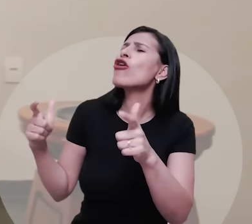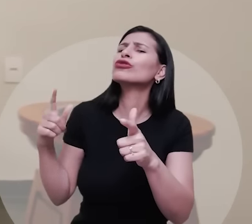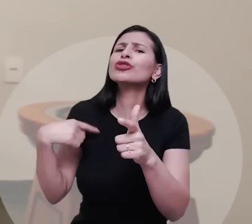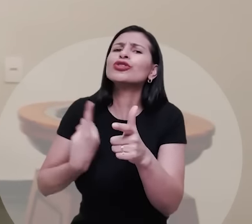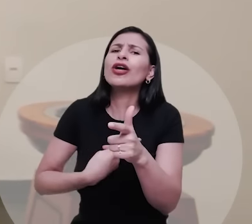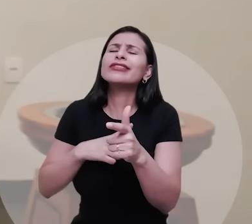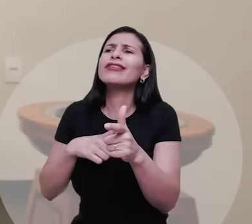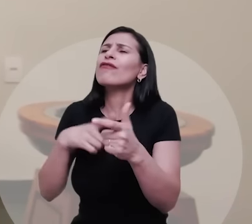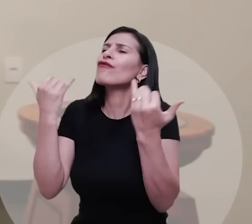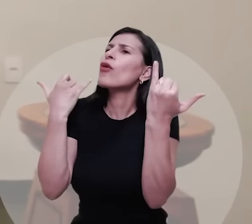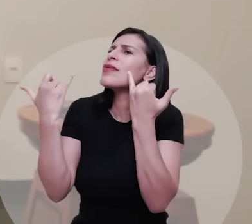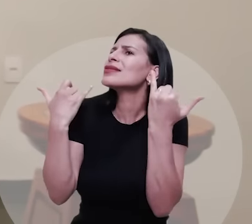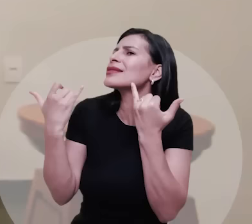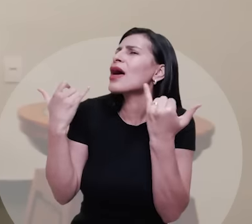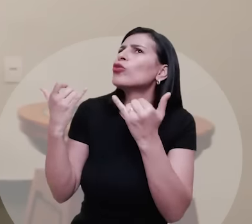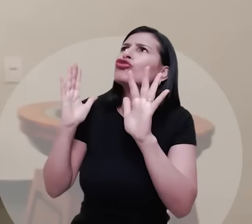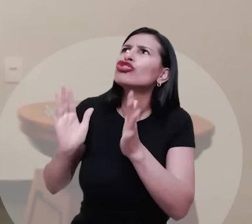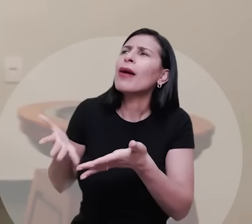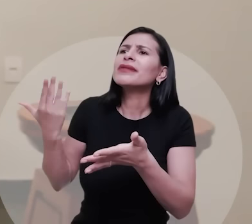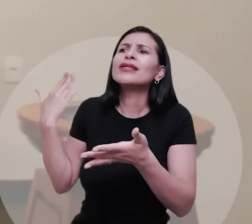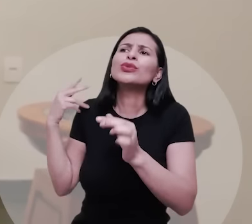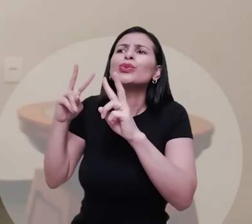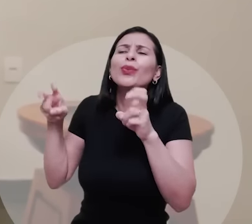nascer de novo?